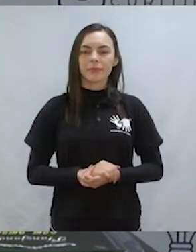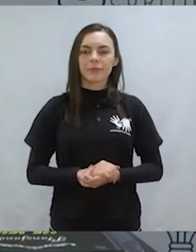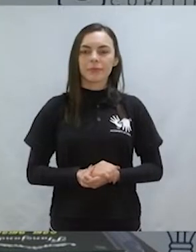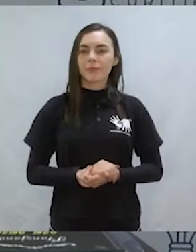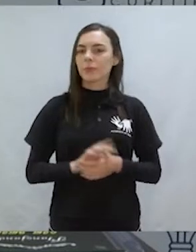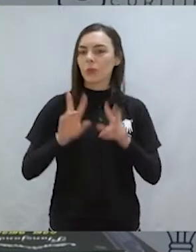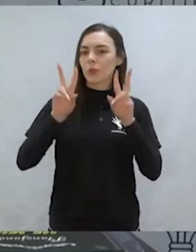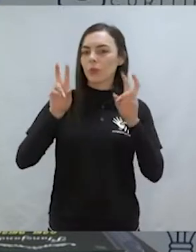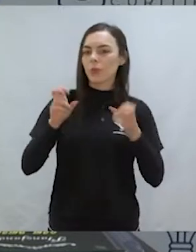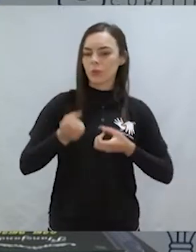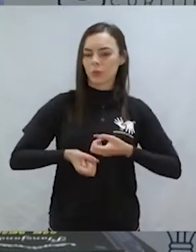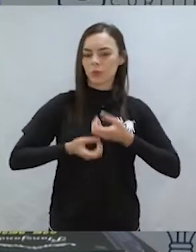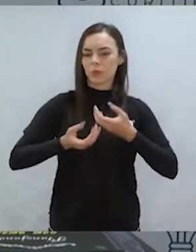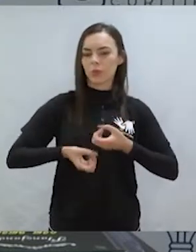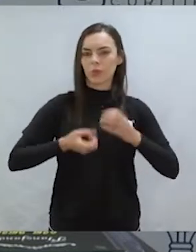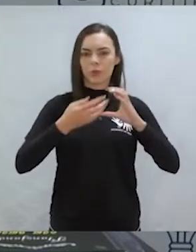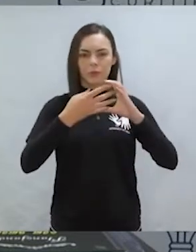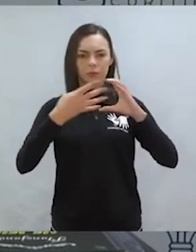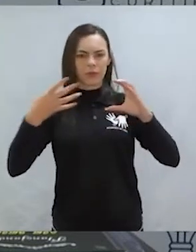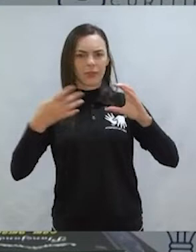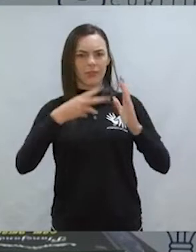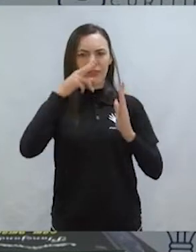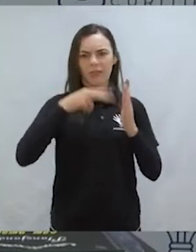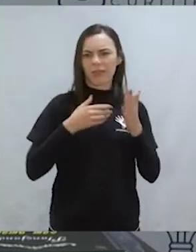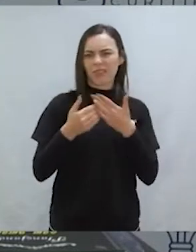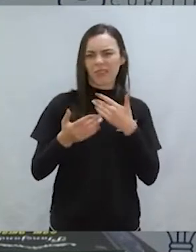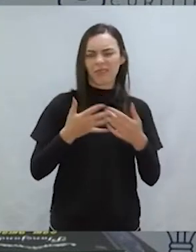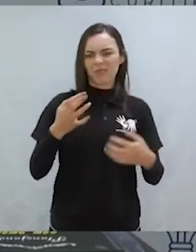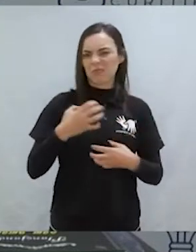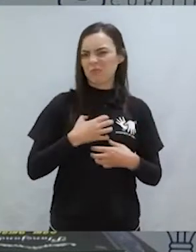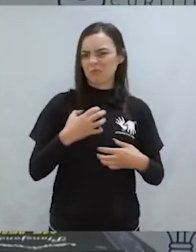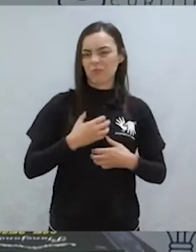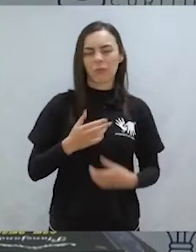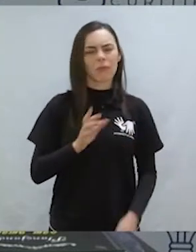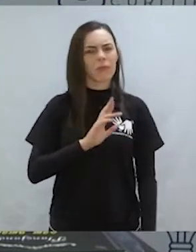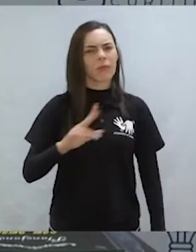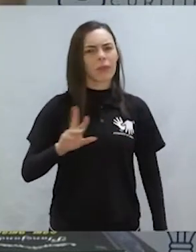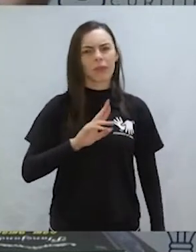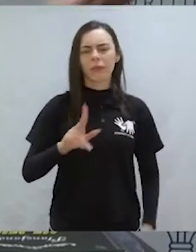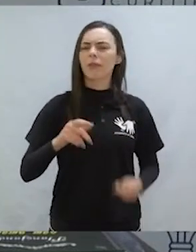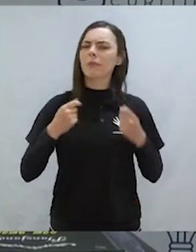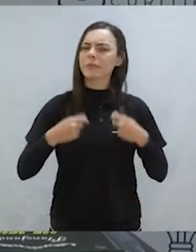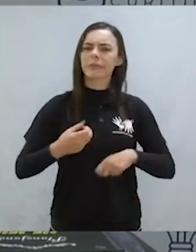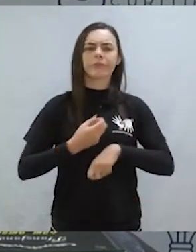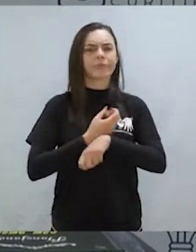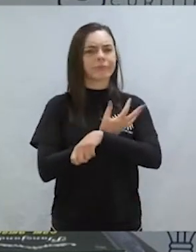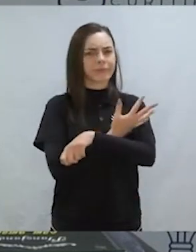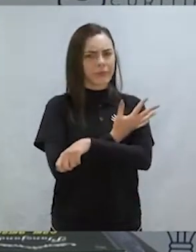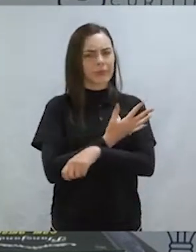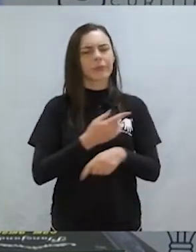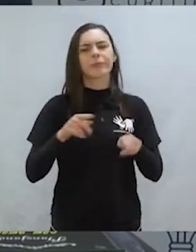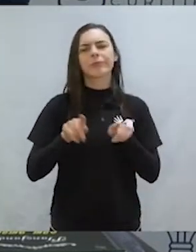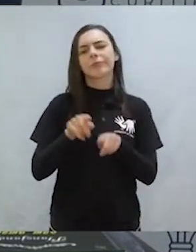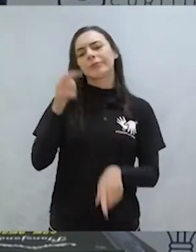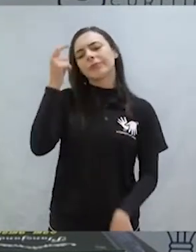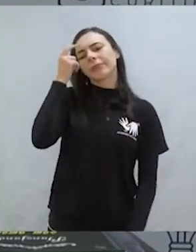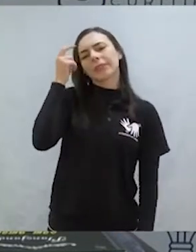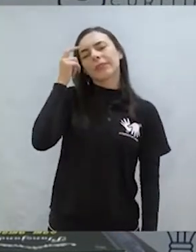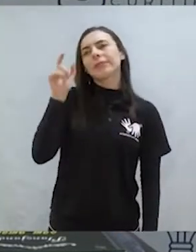E para falar uma quadrinha, a gente não pode falar, ler assim de qualquer jeito. Como tem que ter